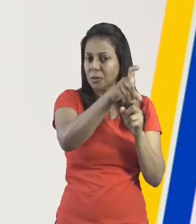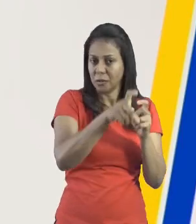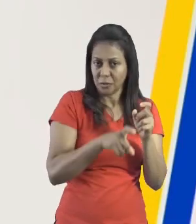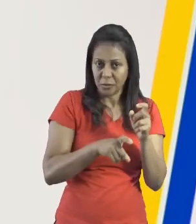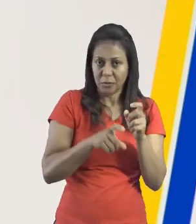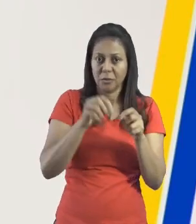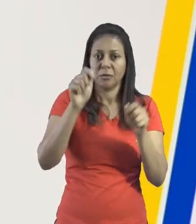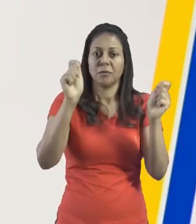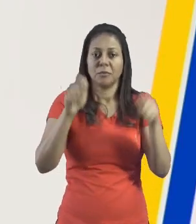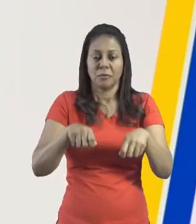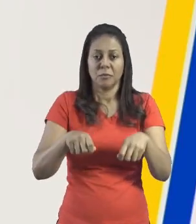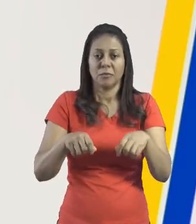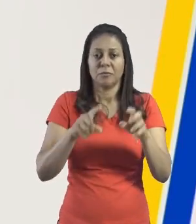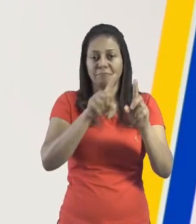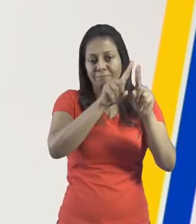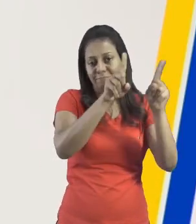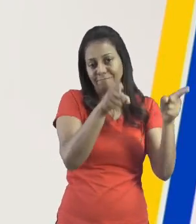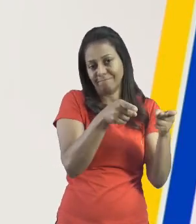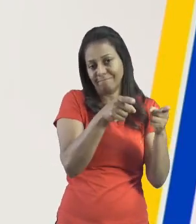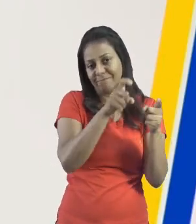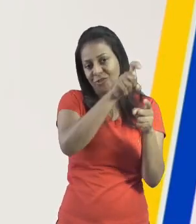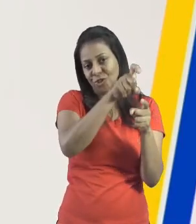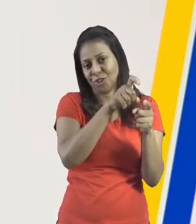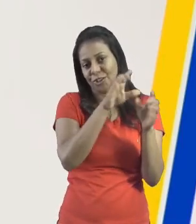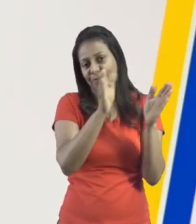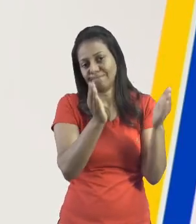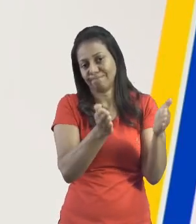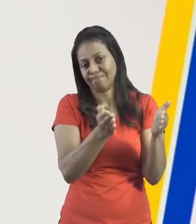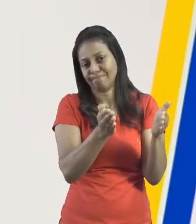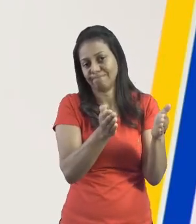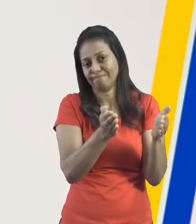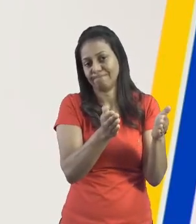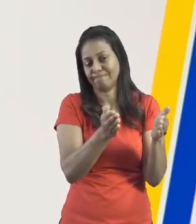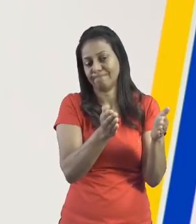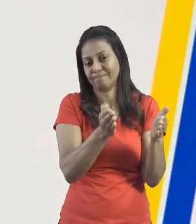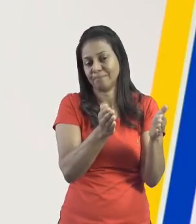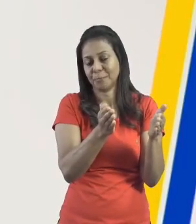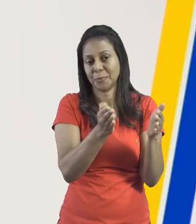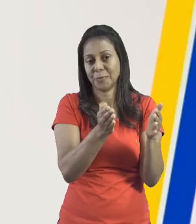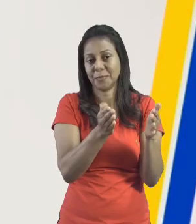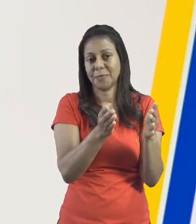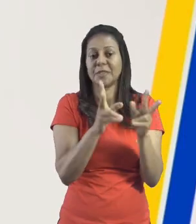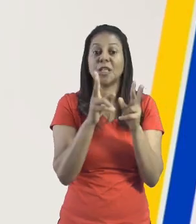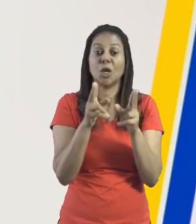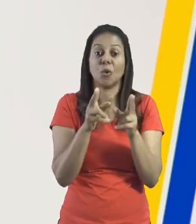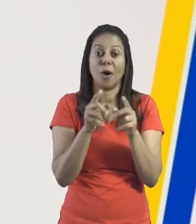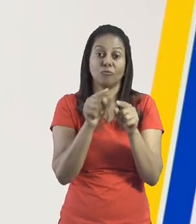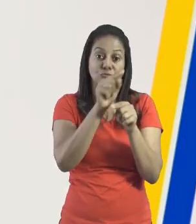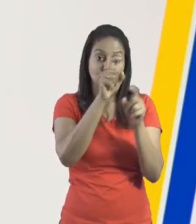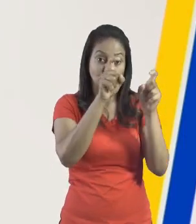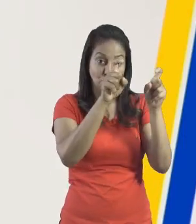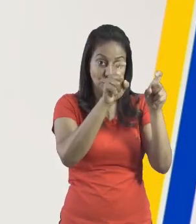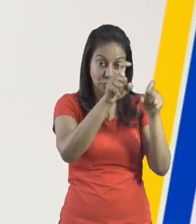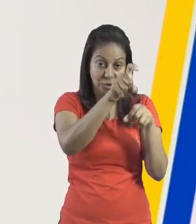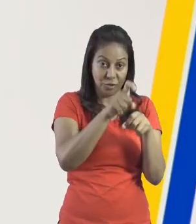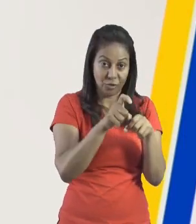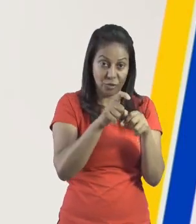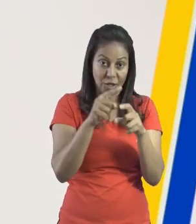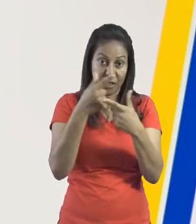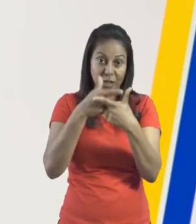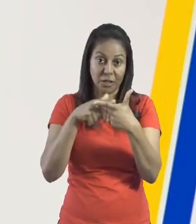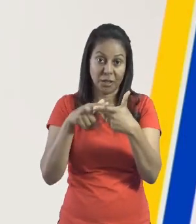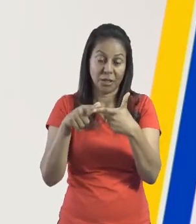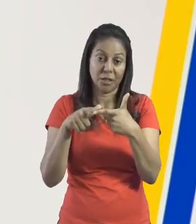posso colocar em evidência. Colocando x em evidência, da mesma forma, vou dividir x quadrado por